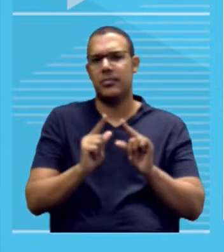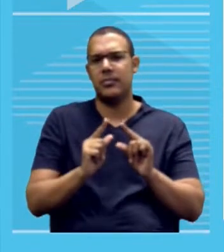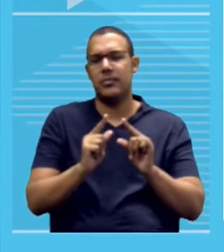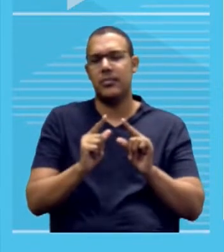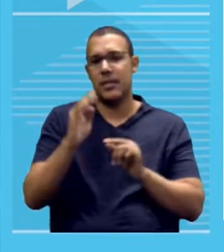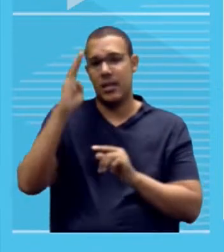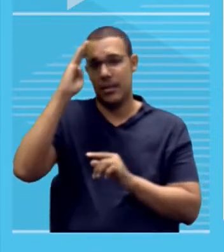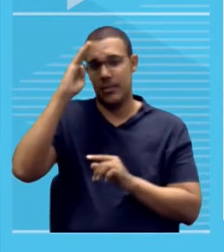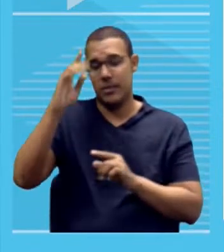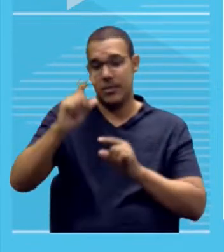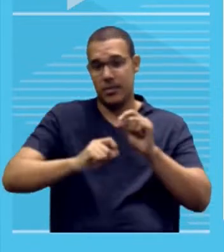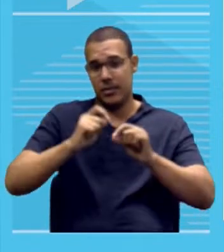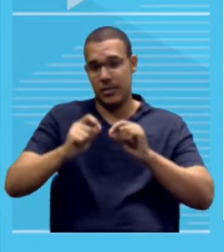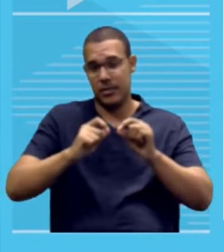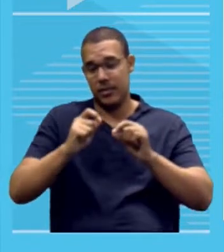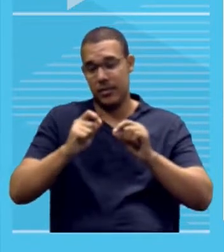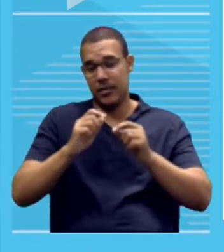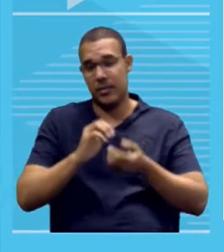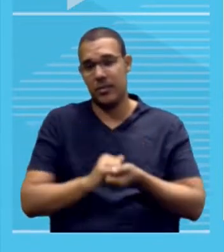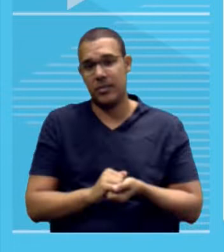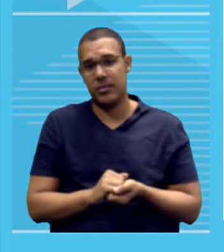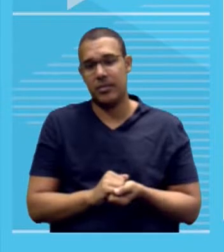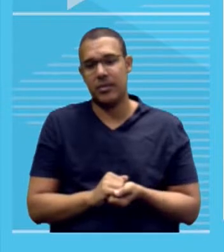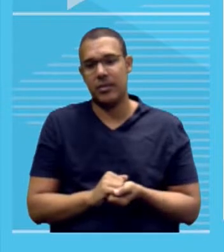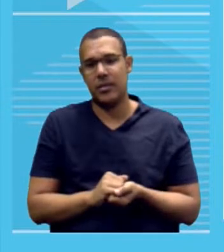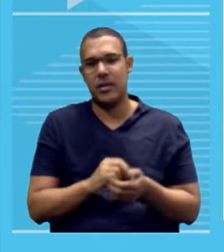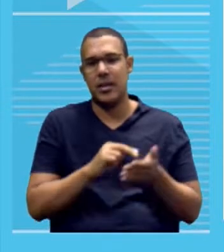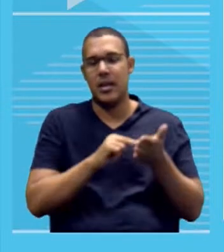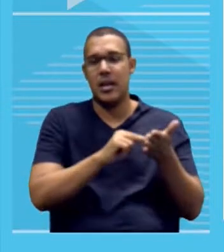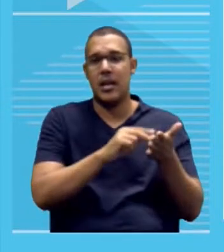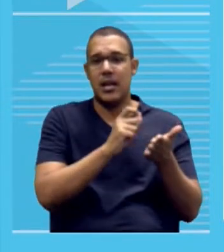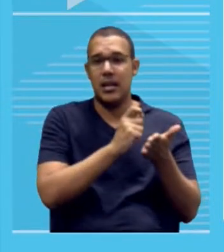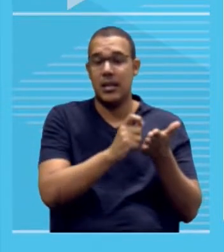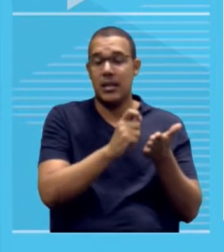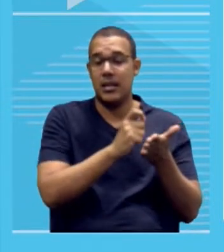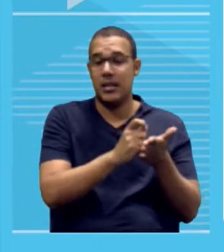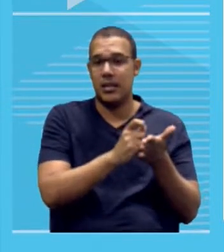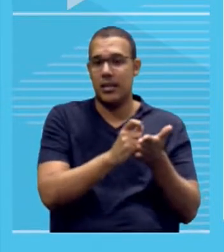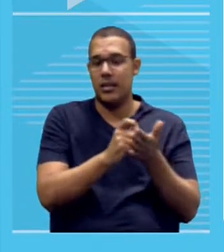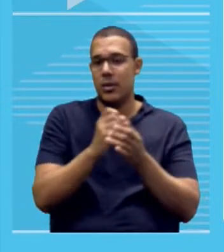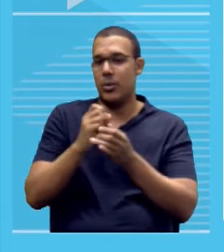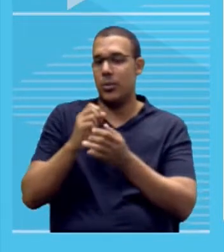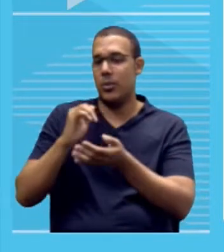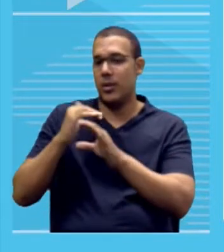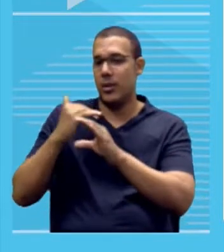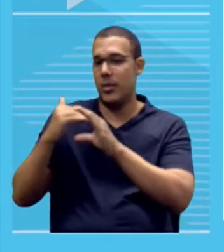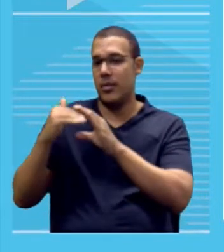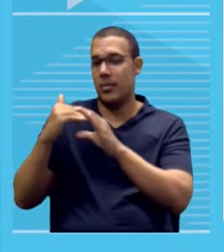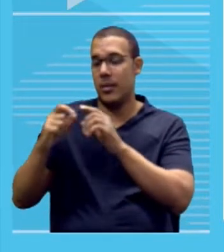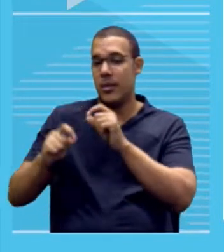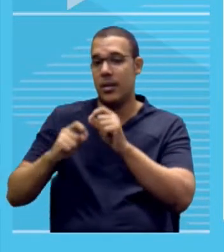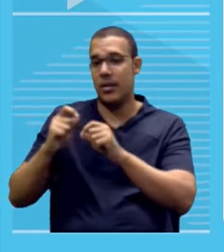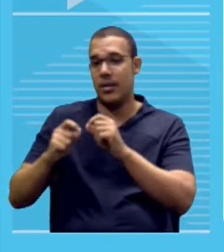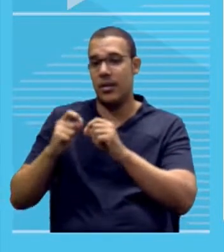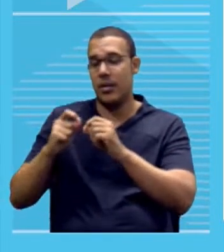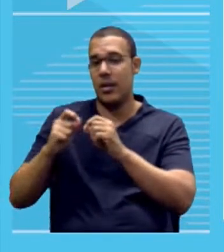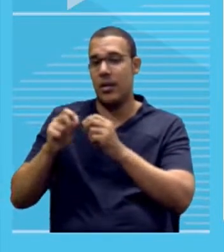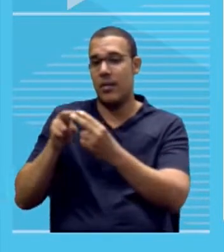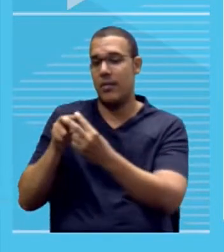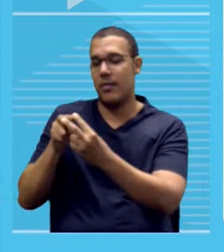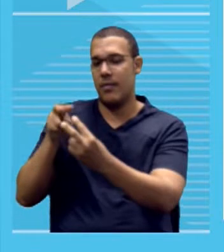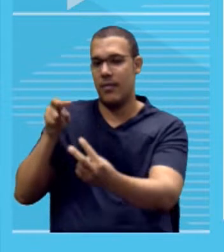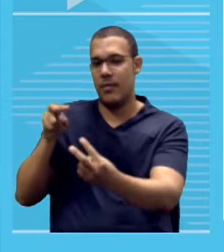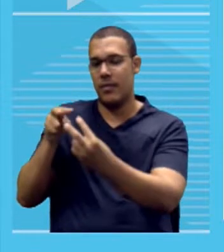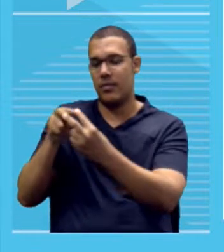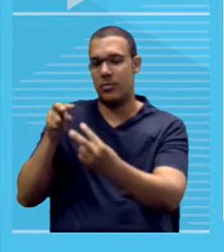principal diferença é o meio que a carta é no meio impresso já o e-mail vai para o ambiente virtual